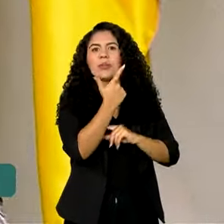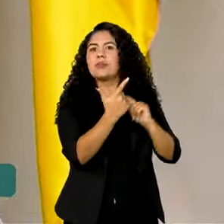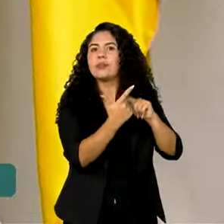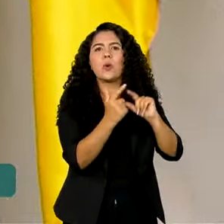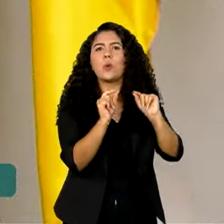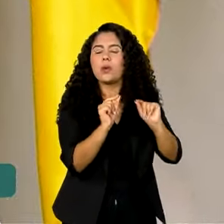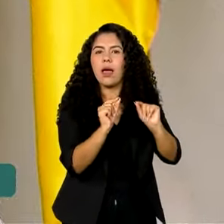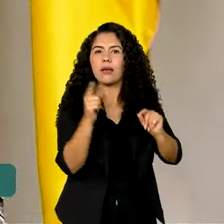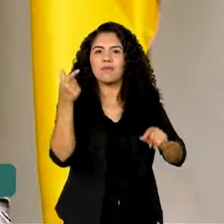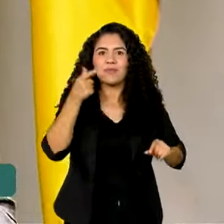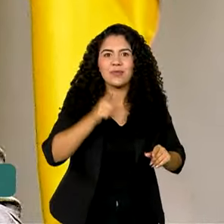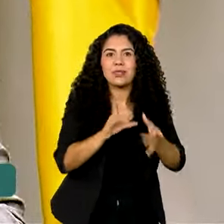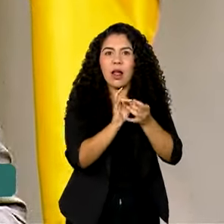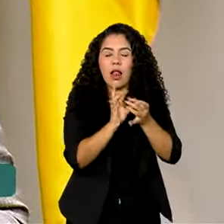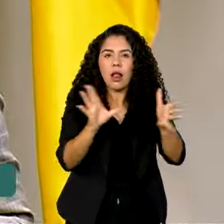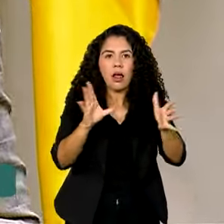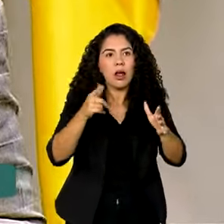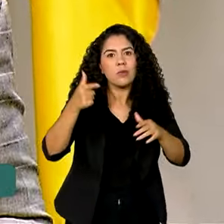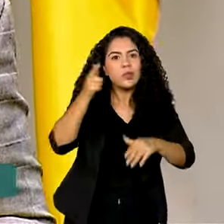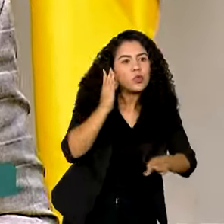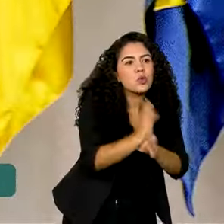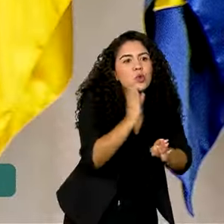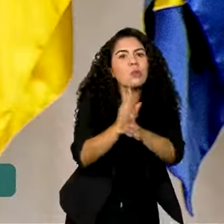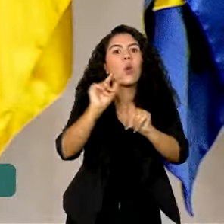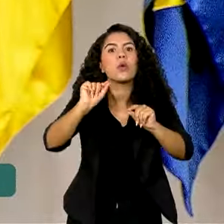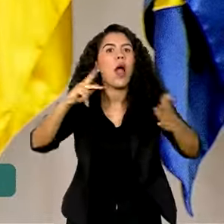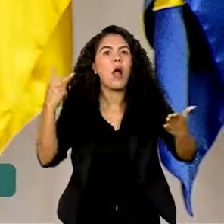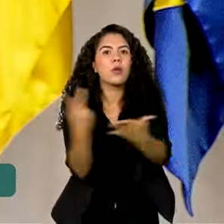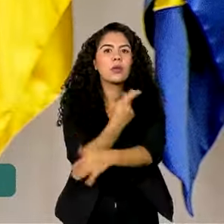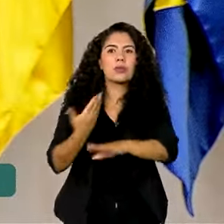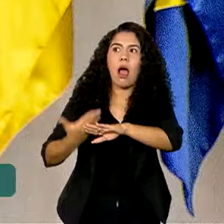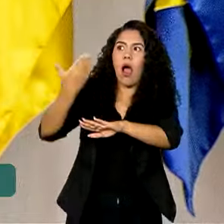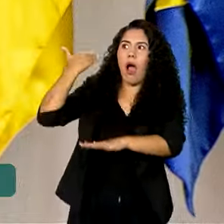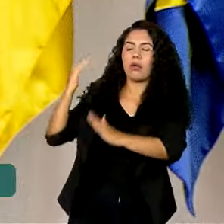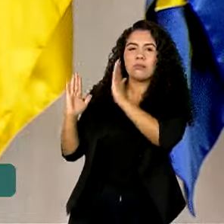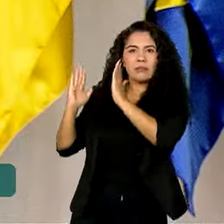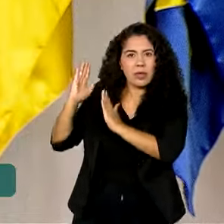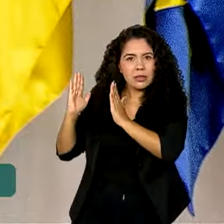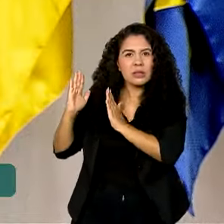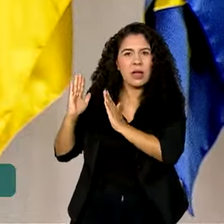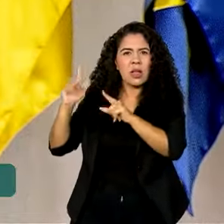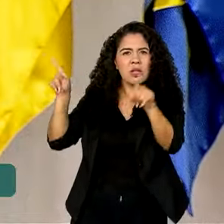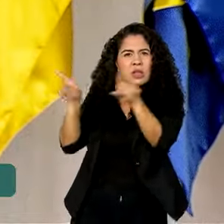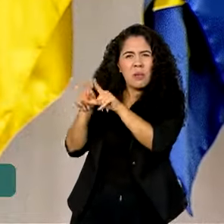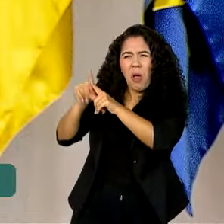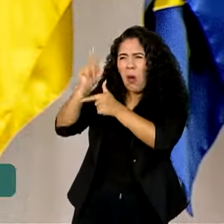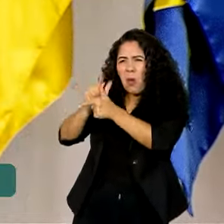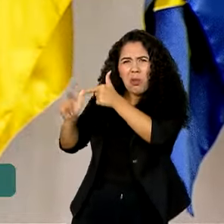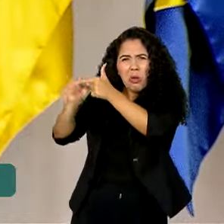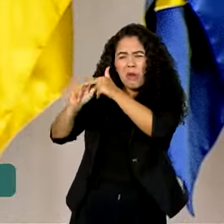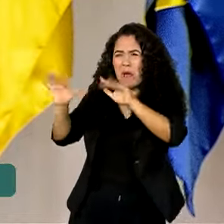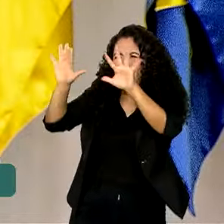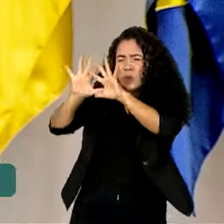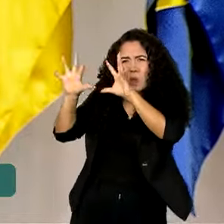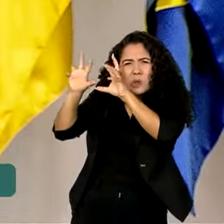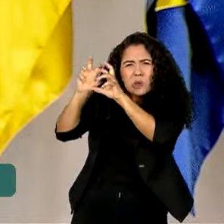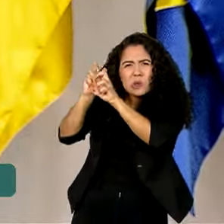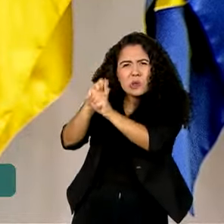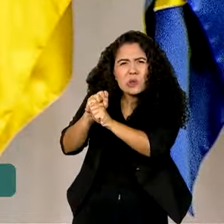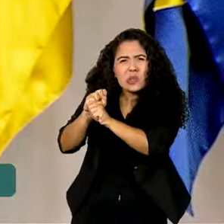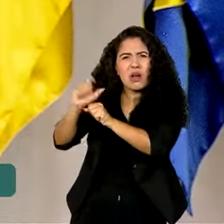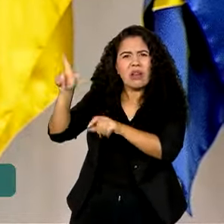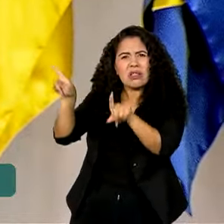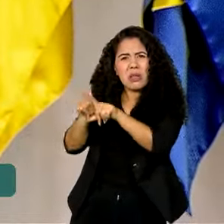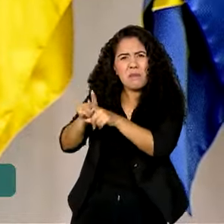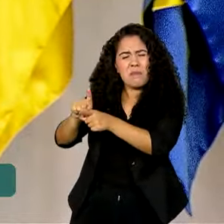que permite iluminar o que aconteceu no passado brasileiro. Iluminar aquilo que a turma das trevas, trevas dos porões, trevas